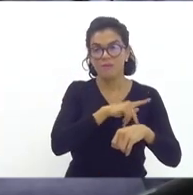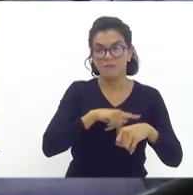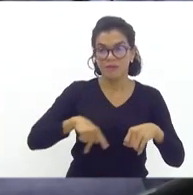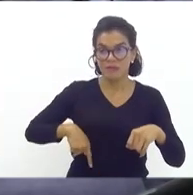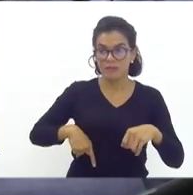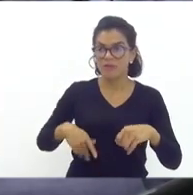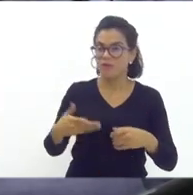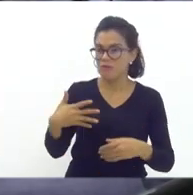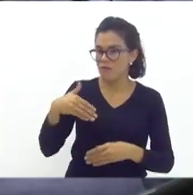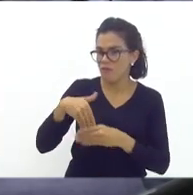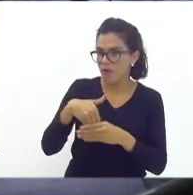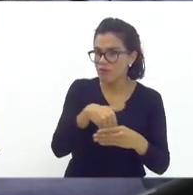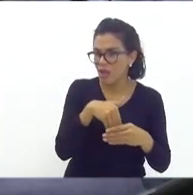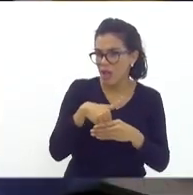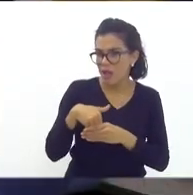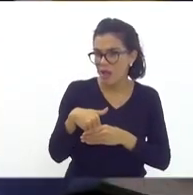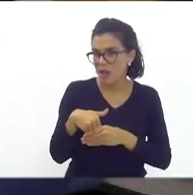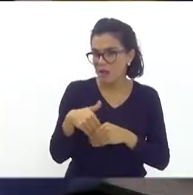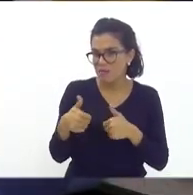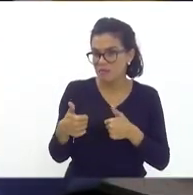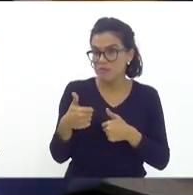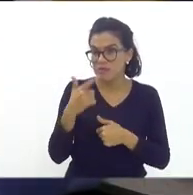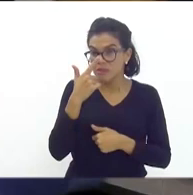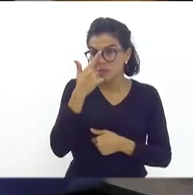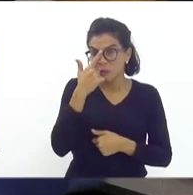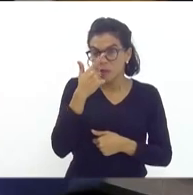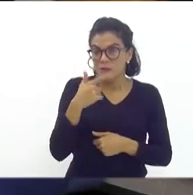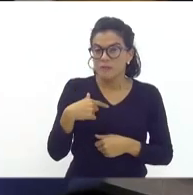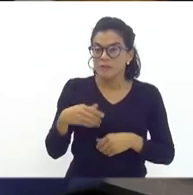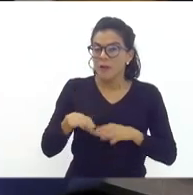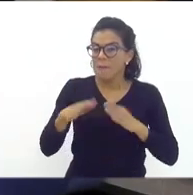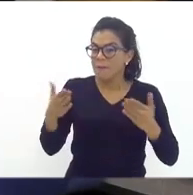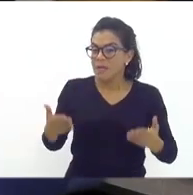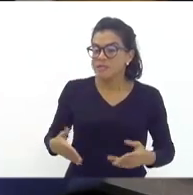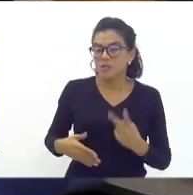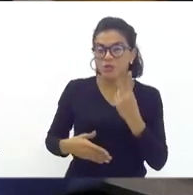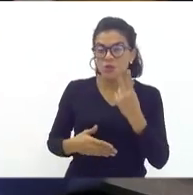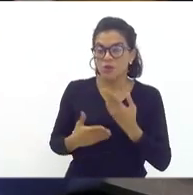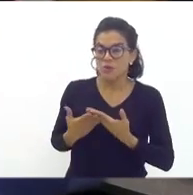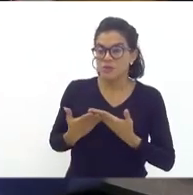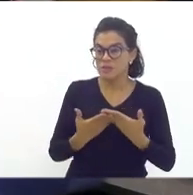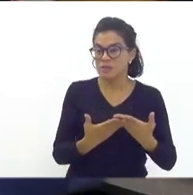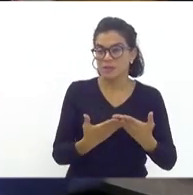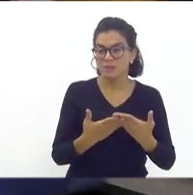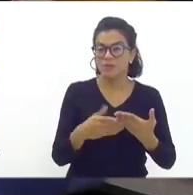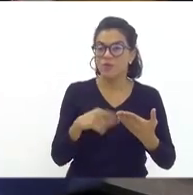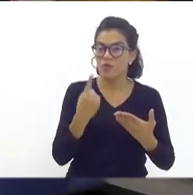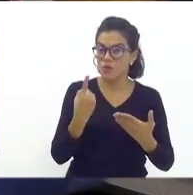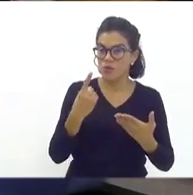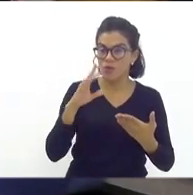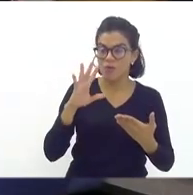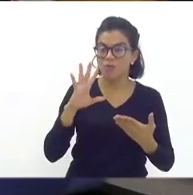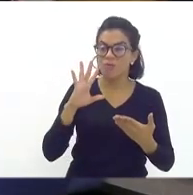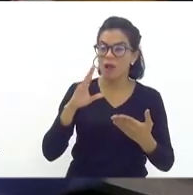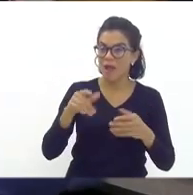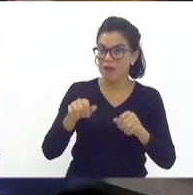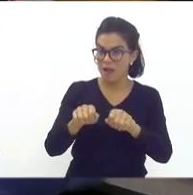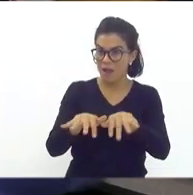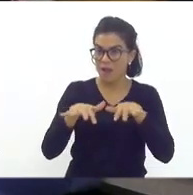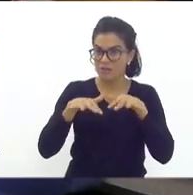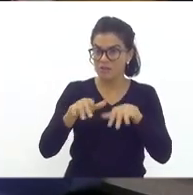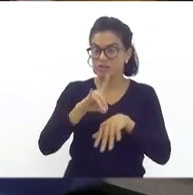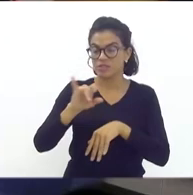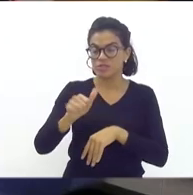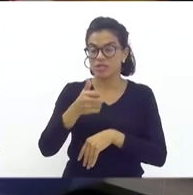avançar Então vamos deliberar logo porque que tá com cloro então a sobre a mesa dois dois encaminhamentos um para a realização da audiência no dia